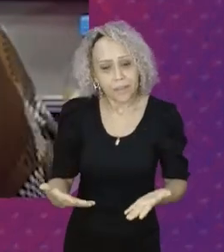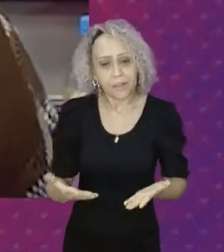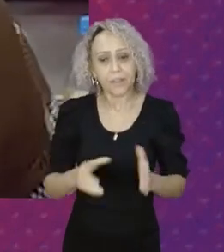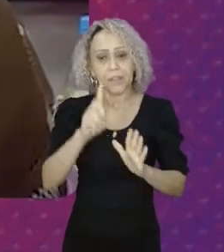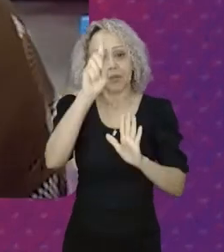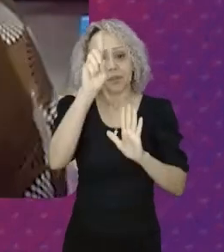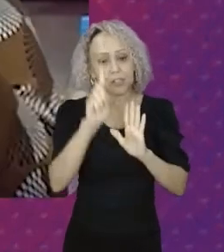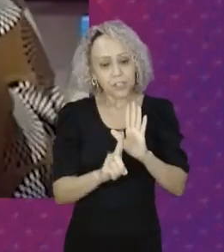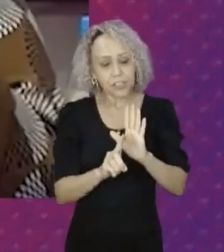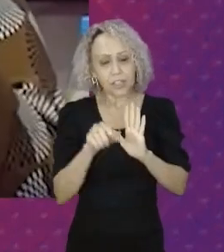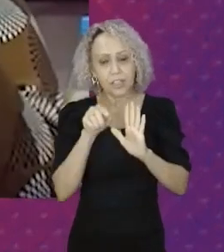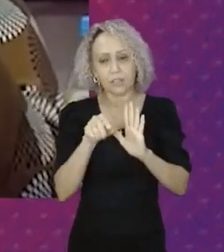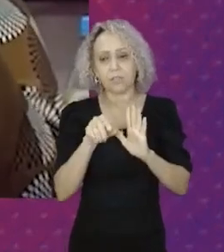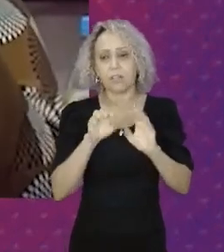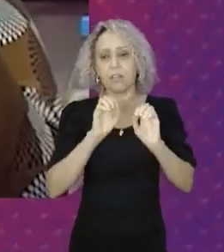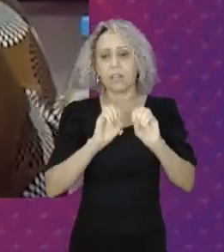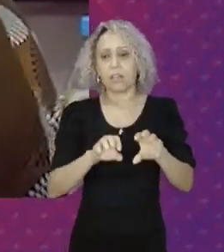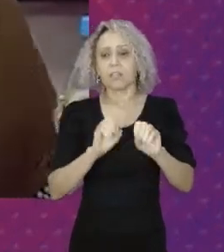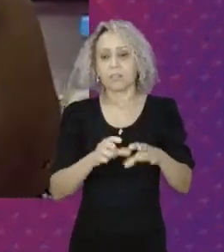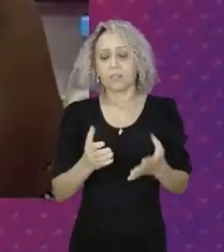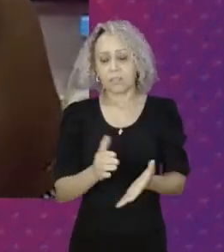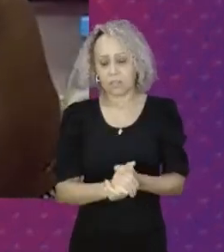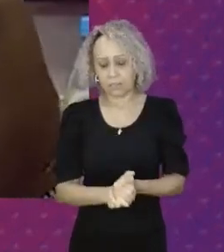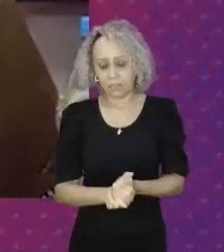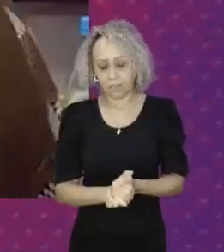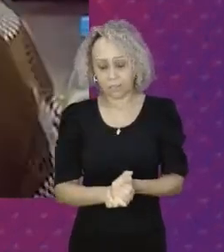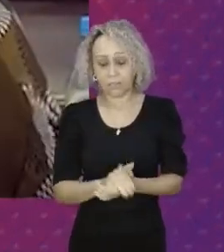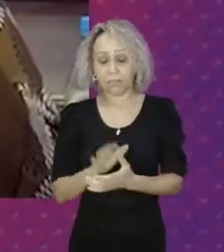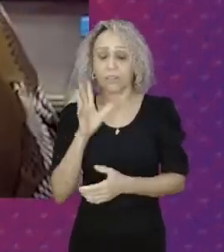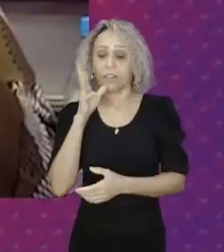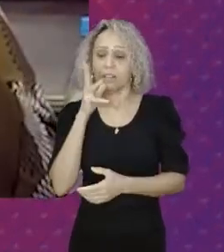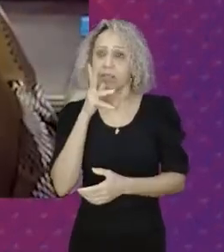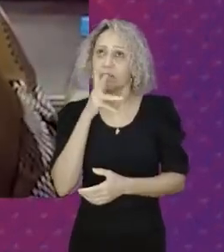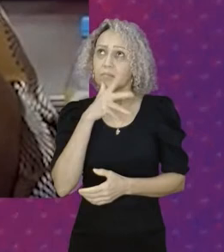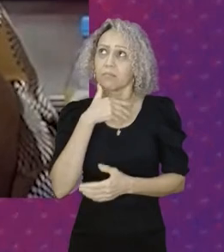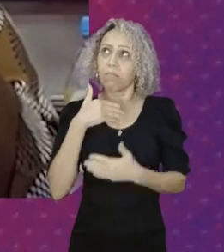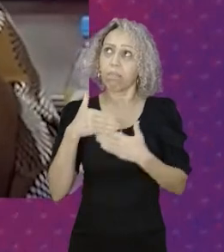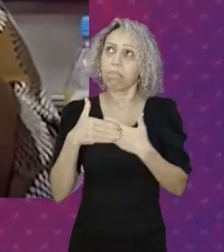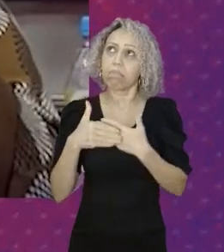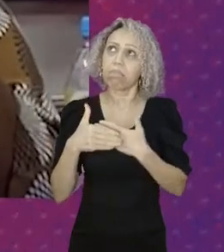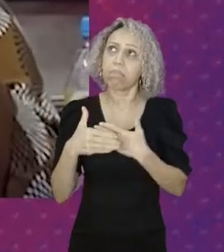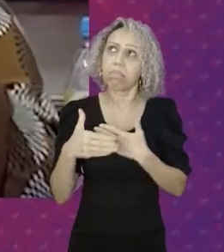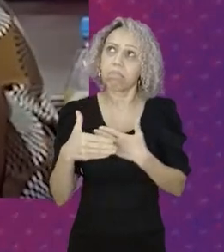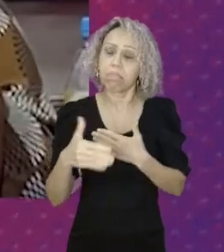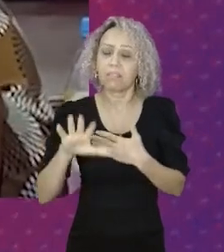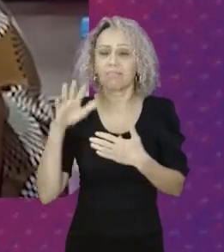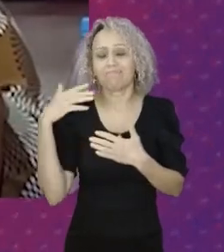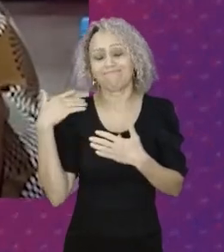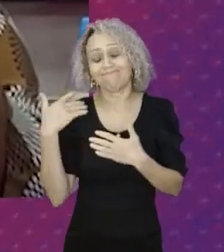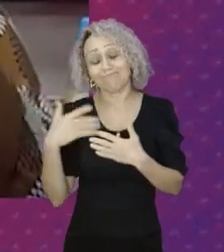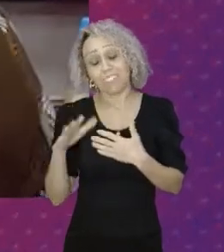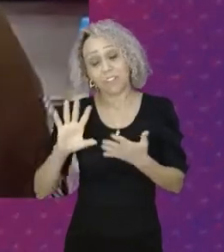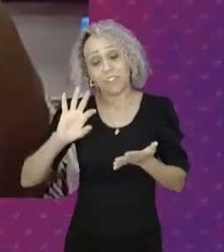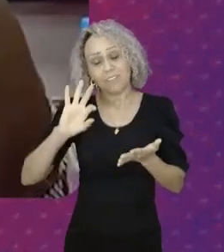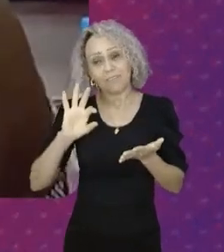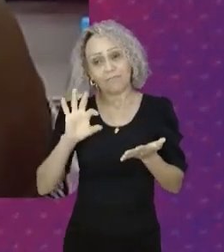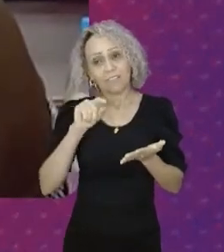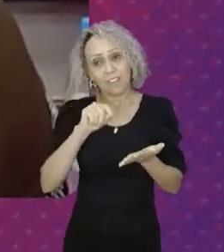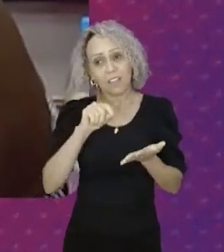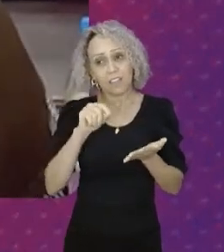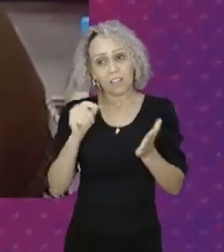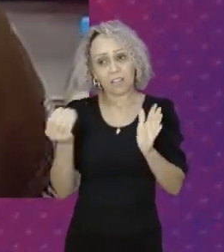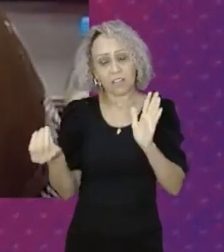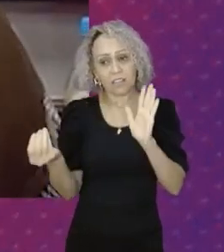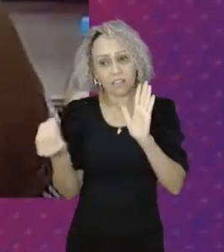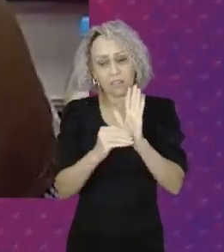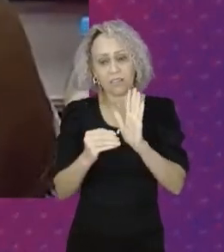educação. Nós vamos demorar a conseguir escrever na legislação brasileira que a educação